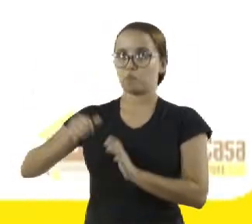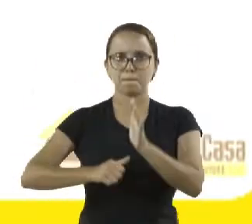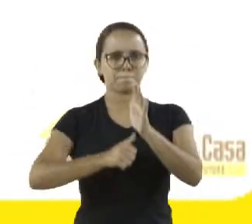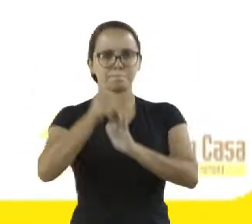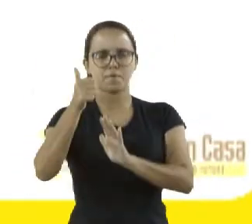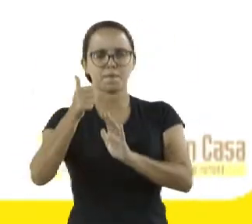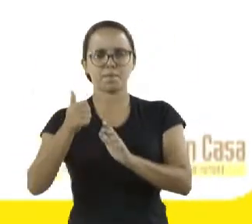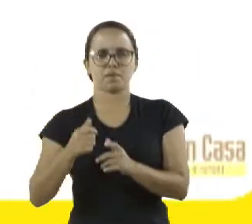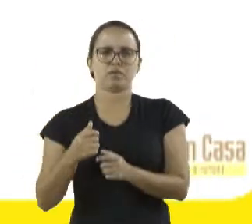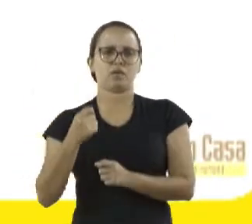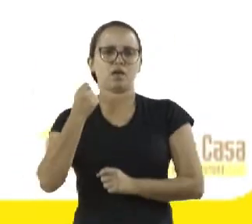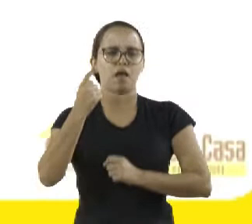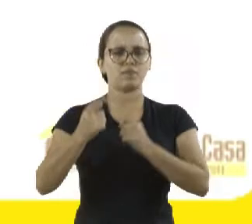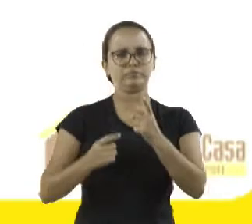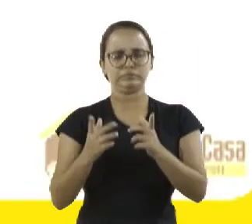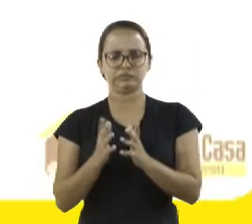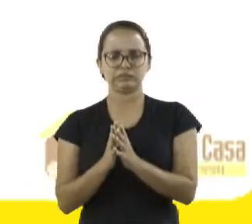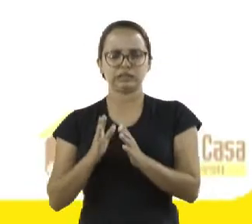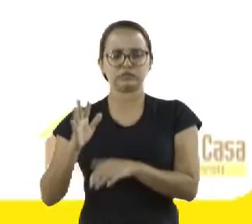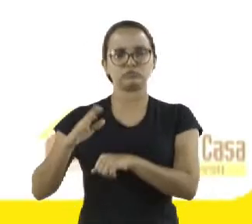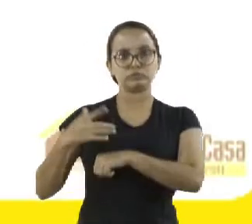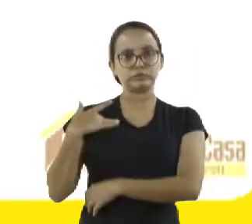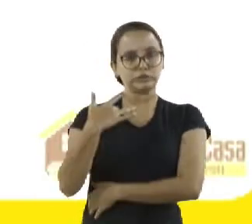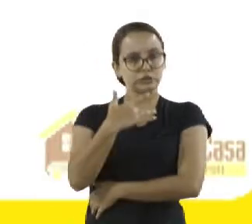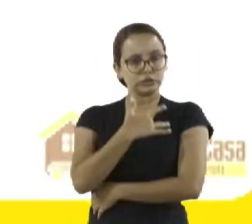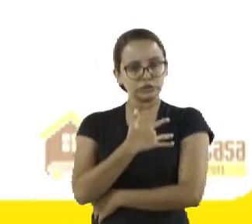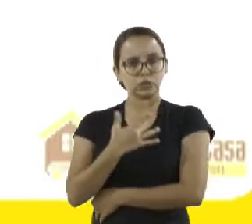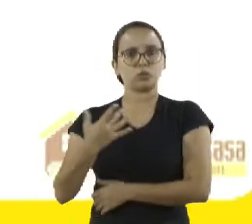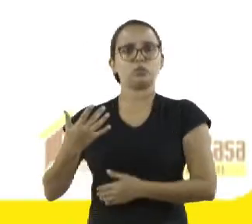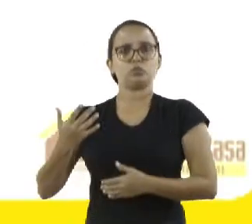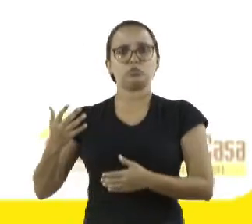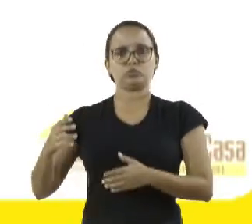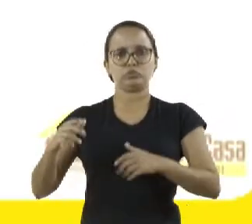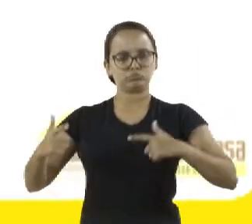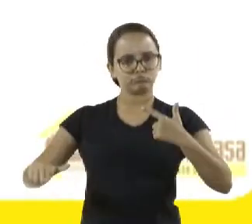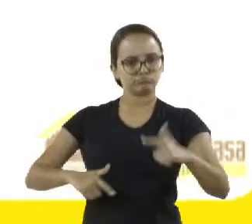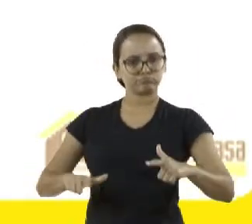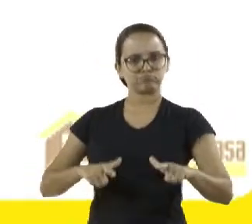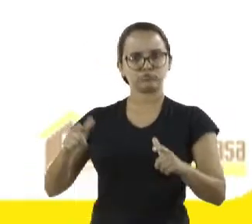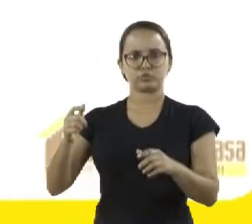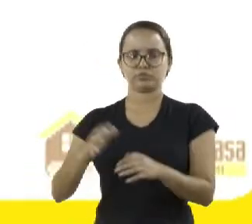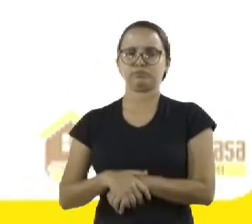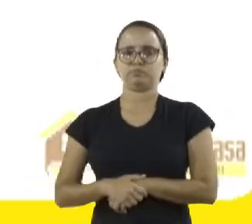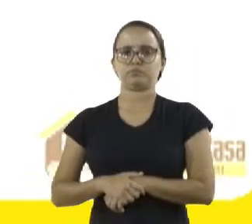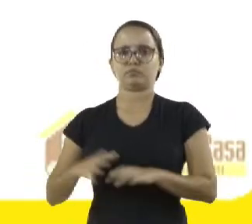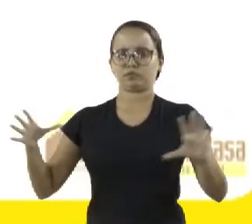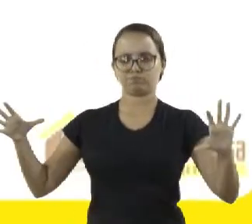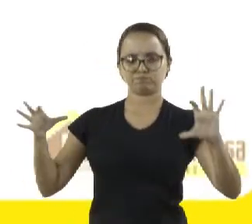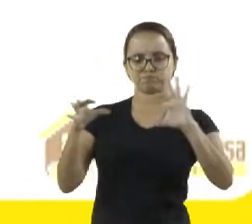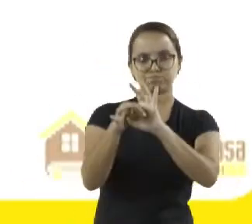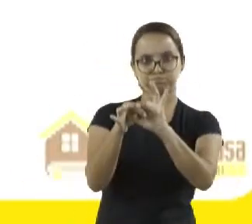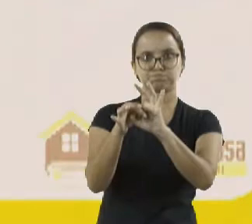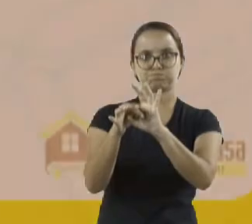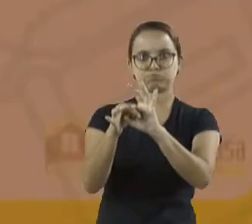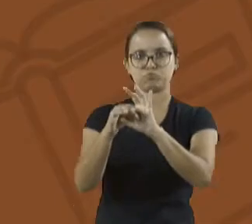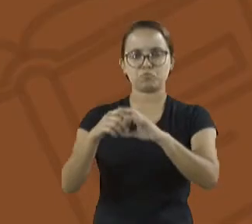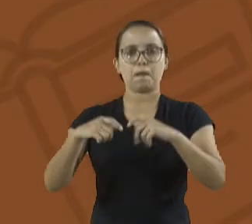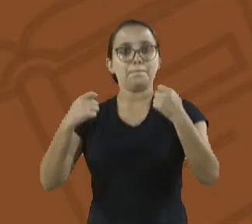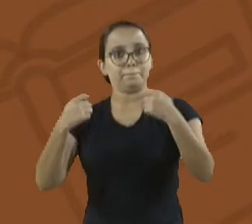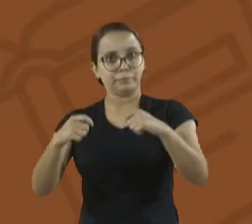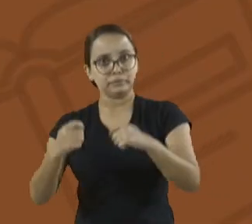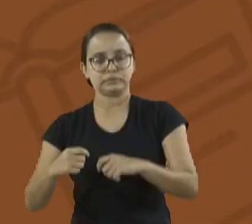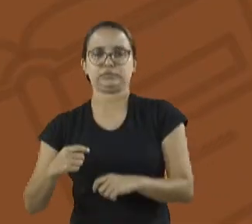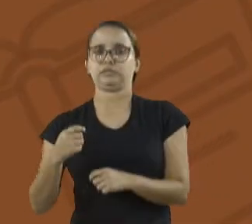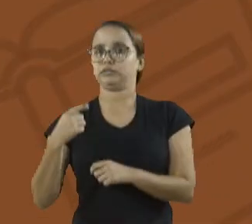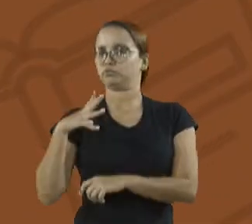trabalho. Todo mundo aqui trabalha, sabe o quanto isso exige de nós, e isso determina,